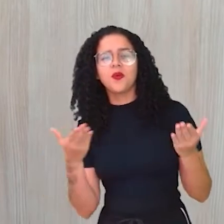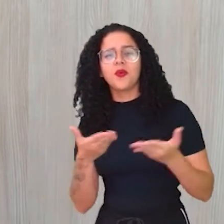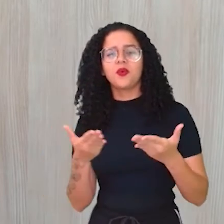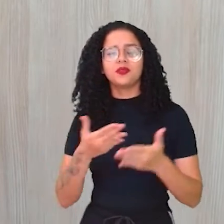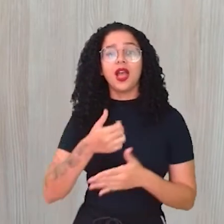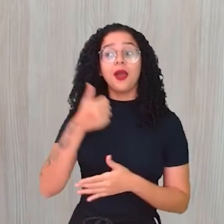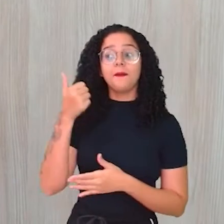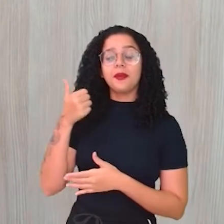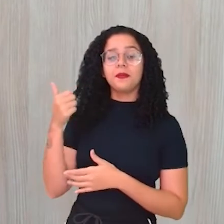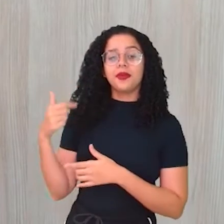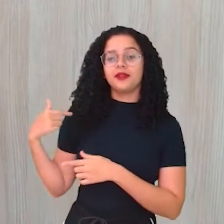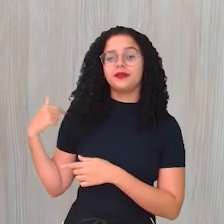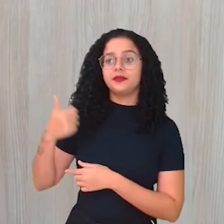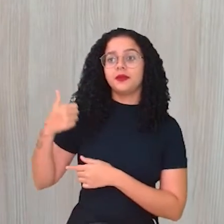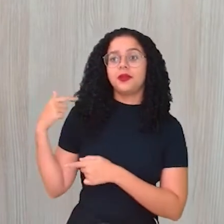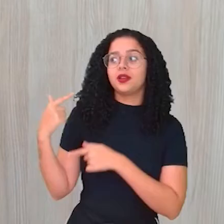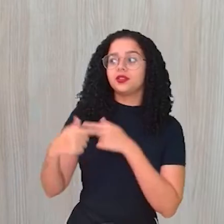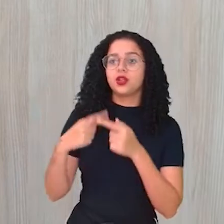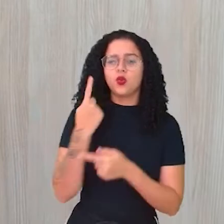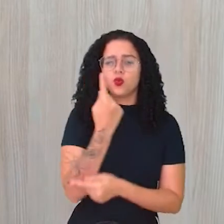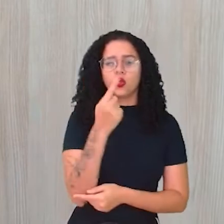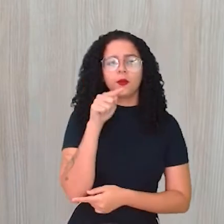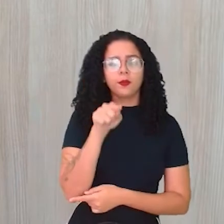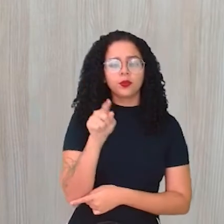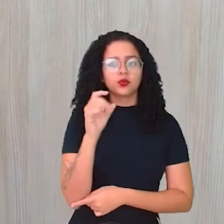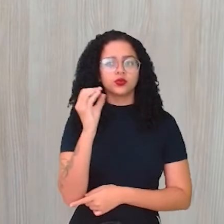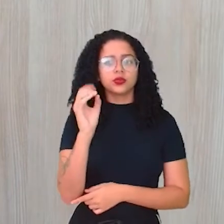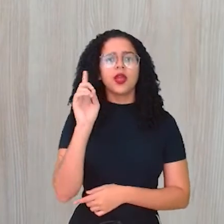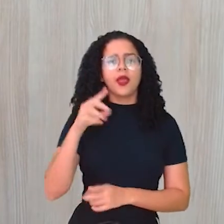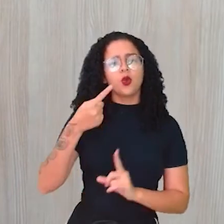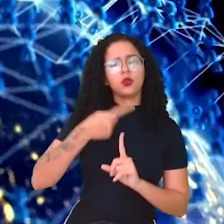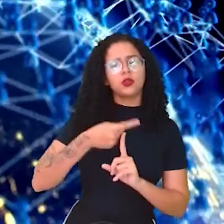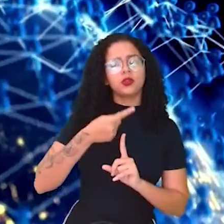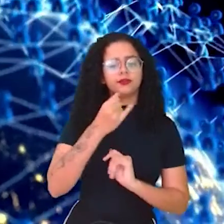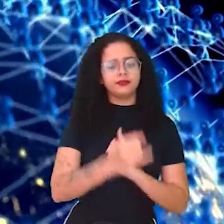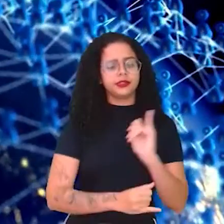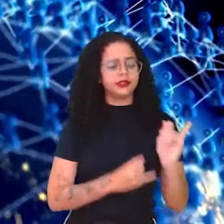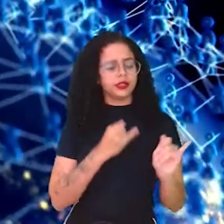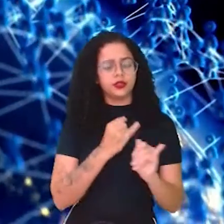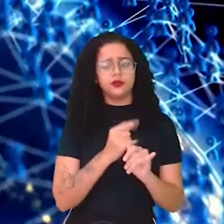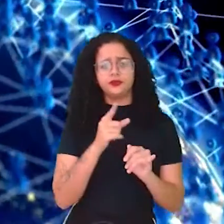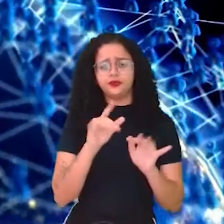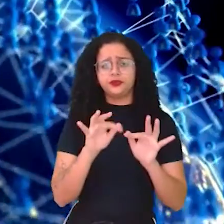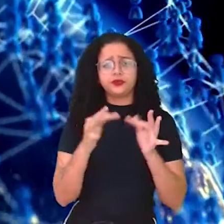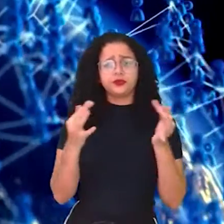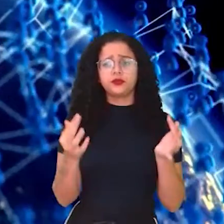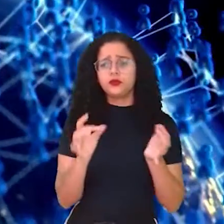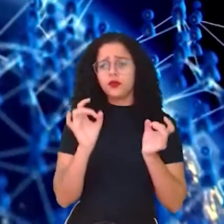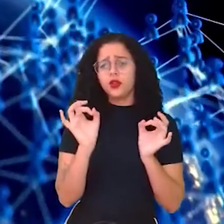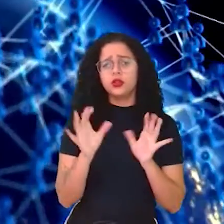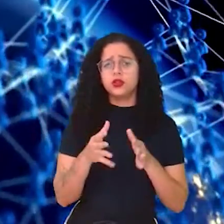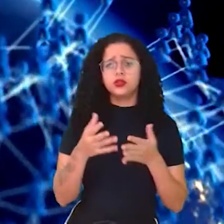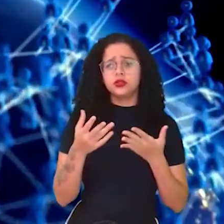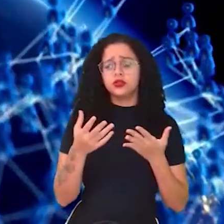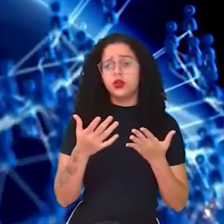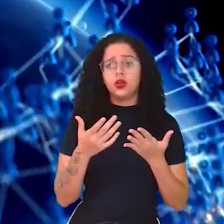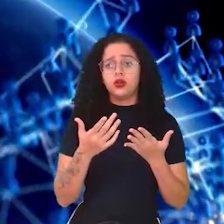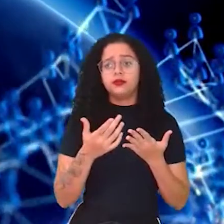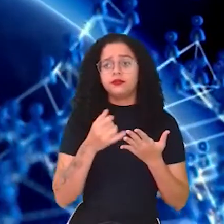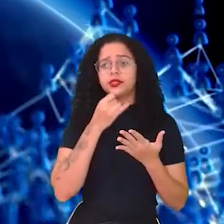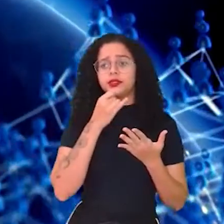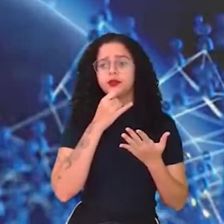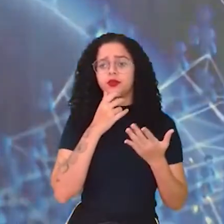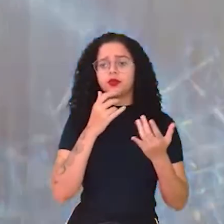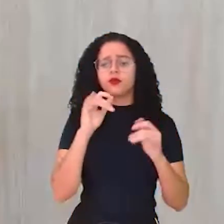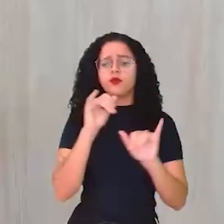primeira geração, a internet 1.0, era aquele tipo de internet onde você apenas consumia essas